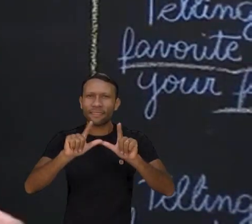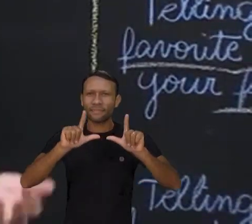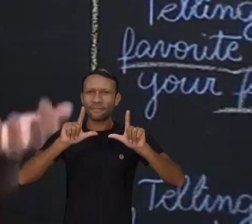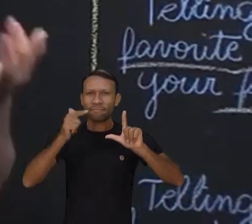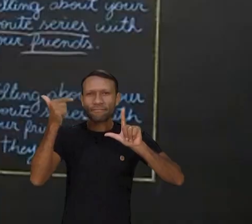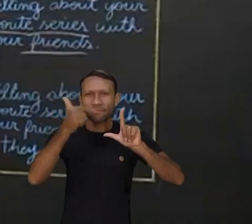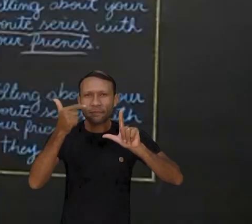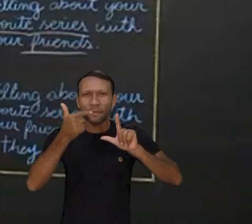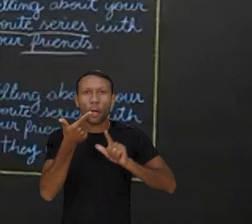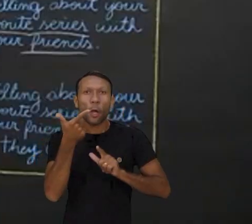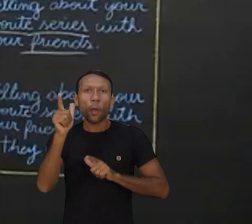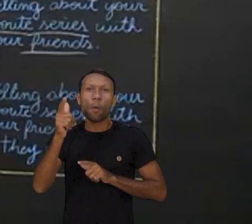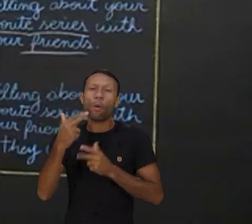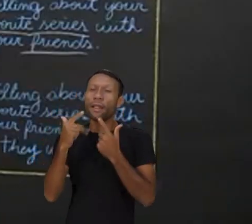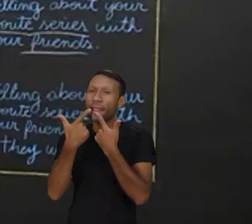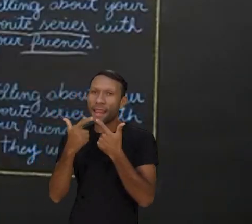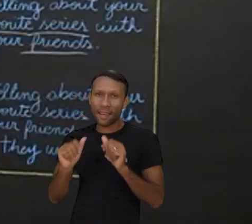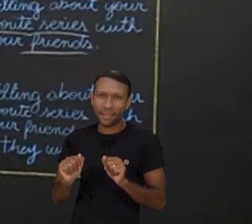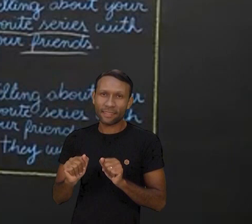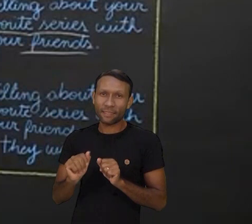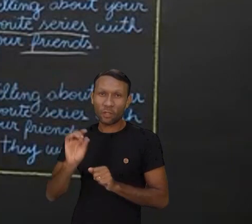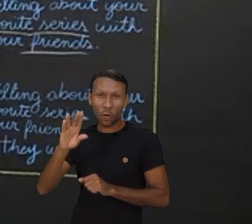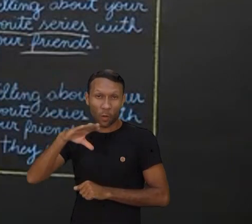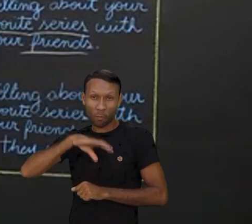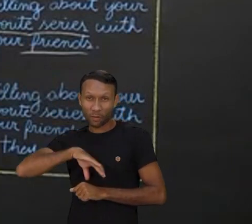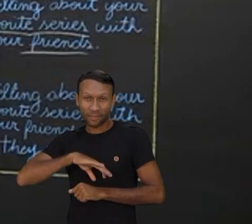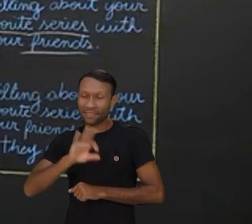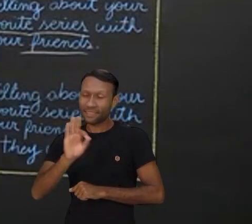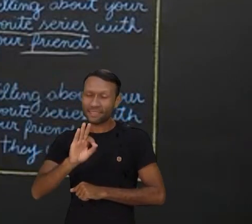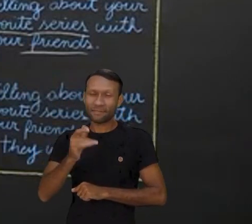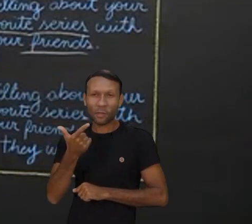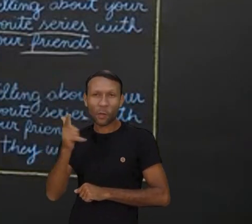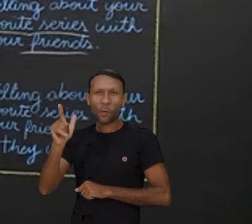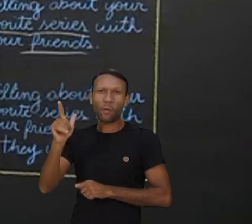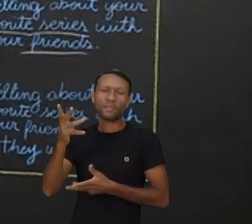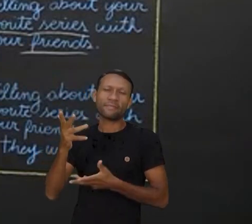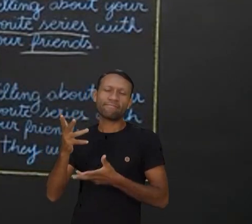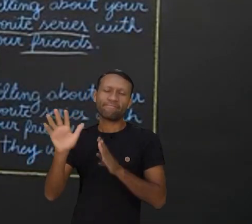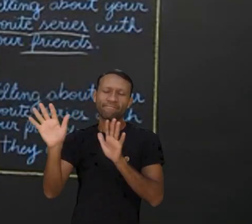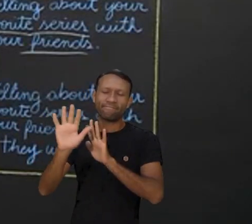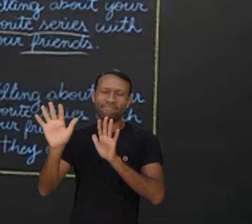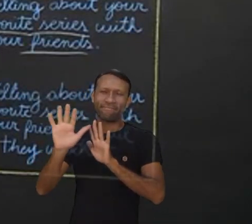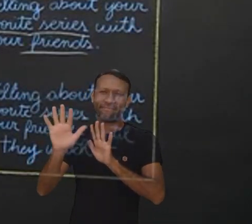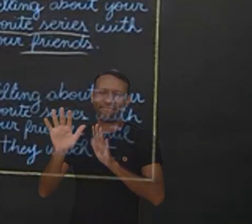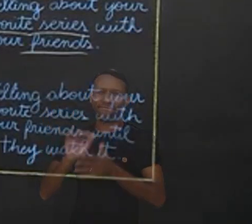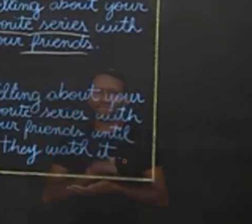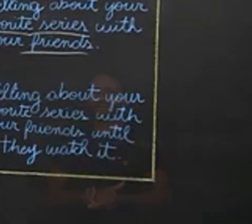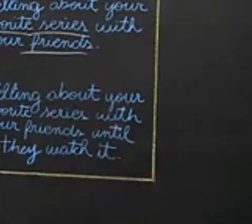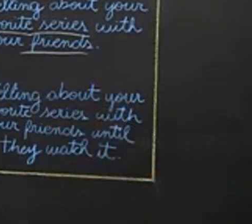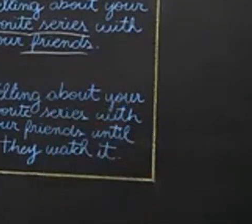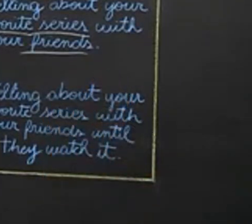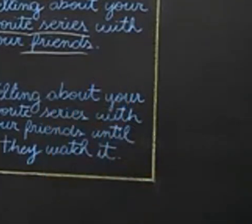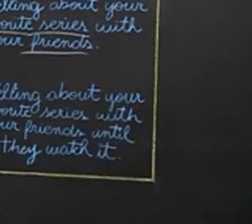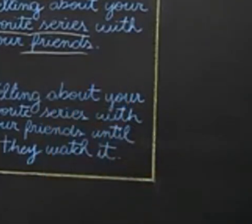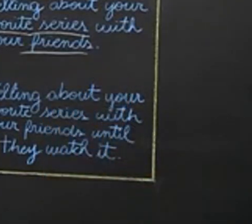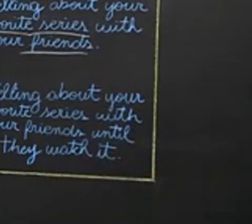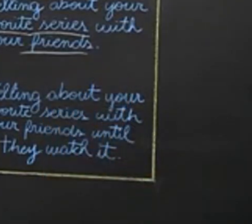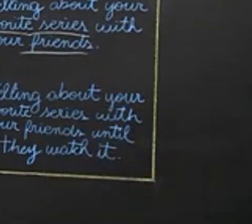outros idiomas, não só na língua portuguesa. Ok? Bye bye, guys. See you.